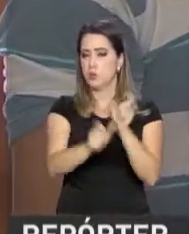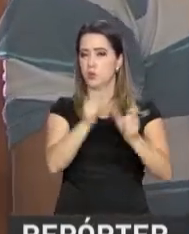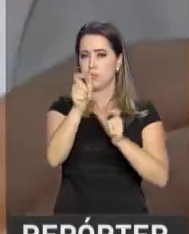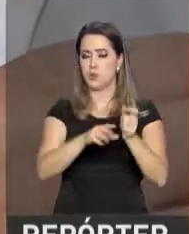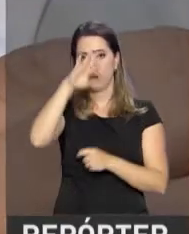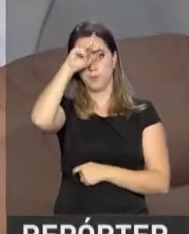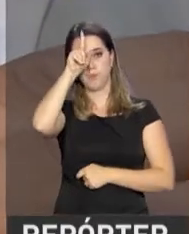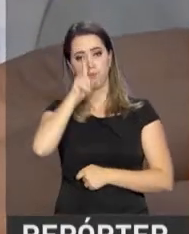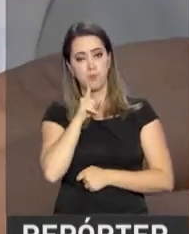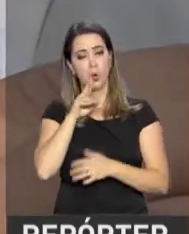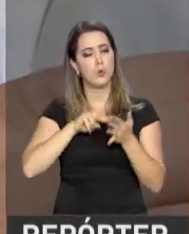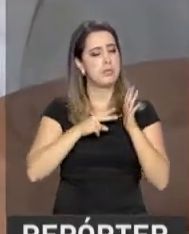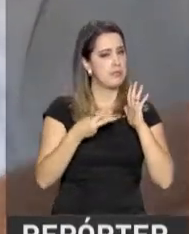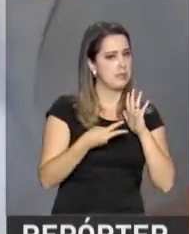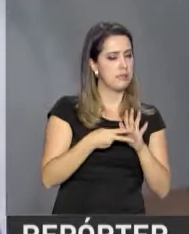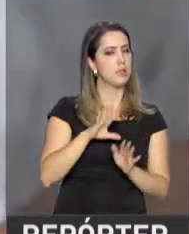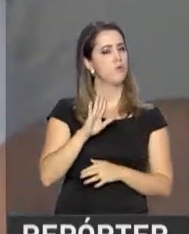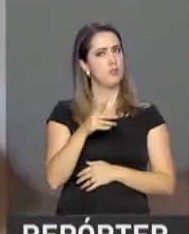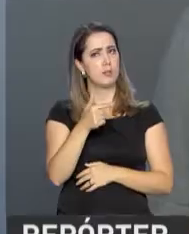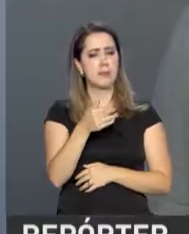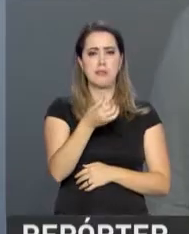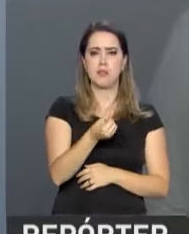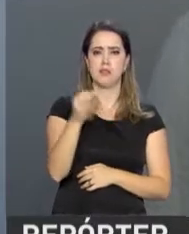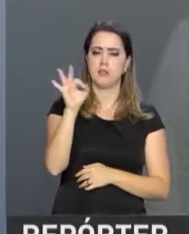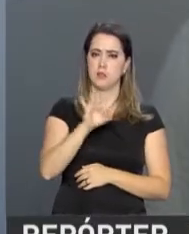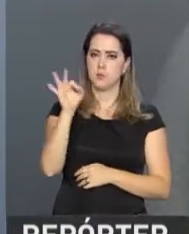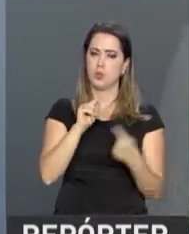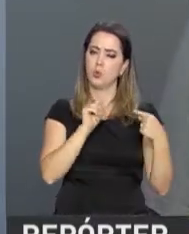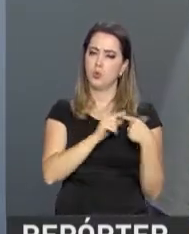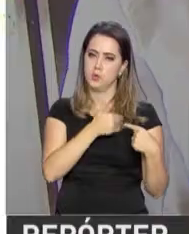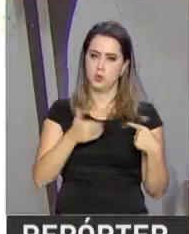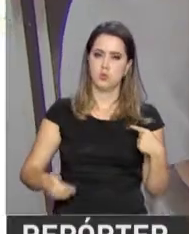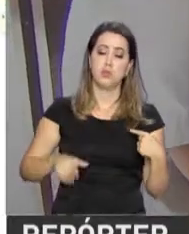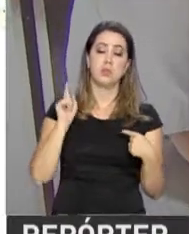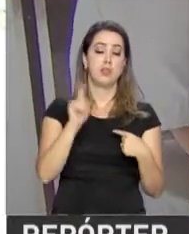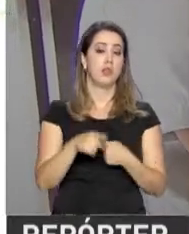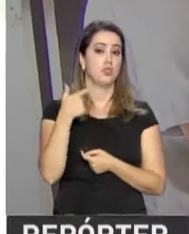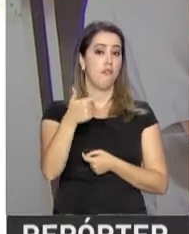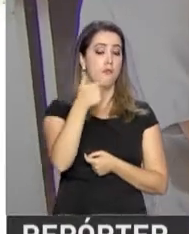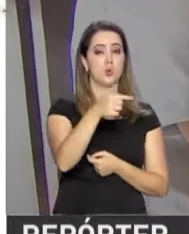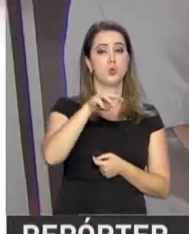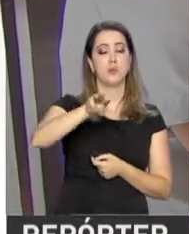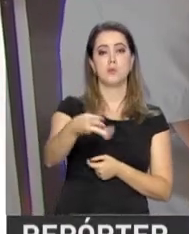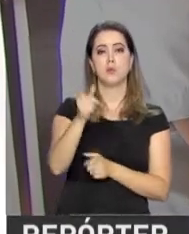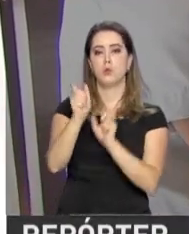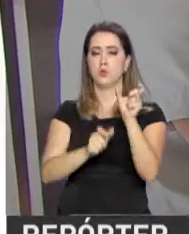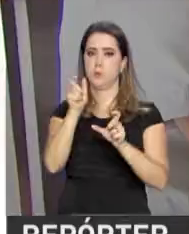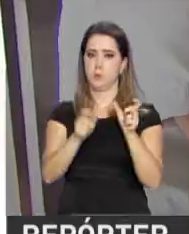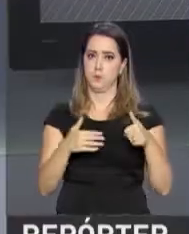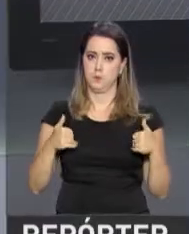febre amarela o que representa 76 por cento da meta do governo que é de 22 milhões e 500 mil